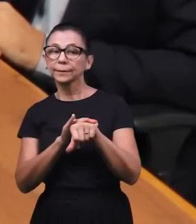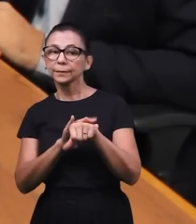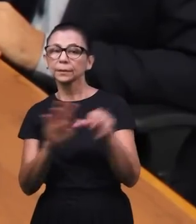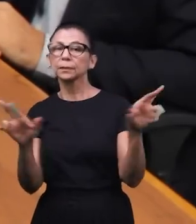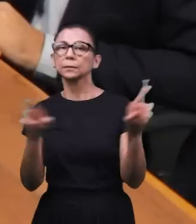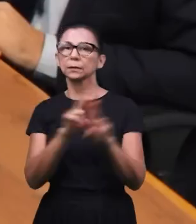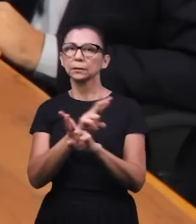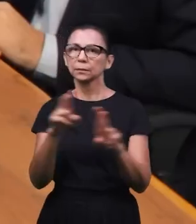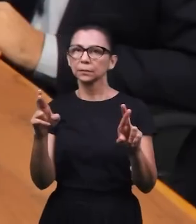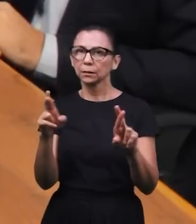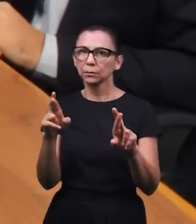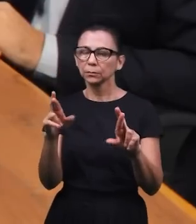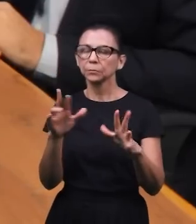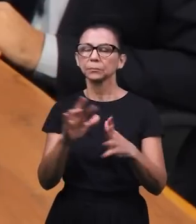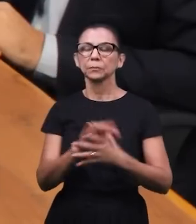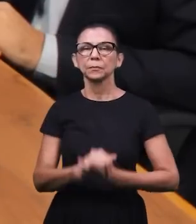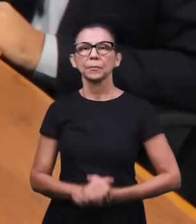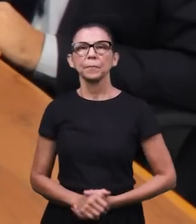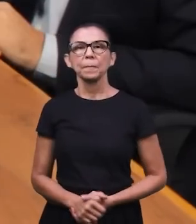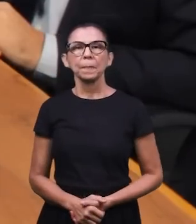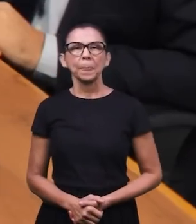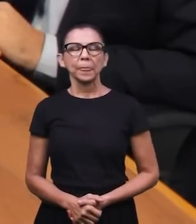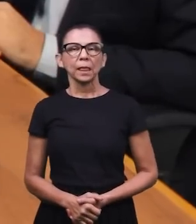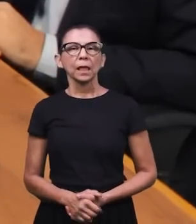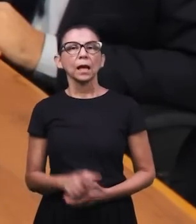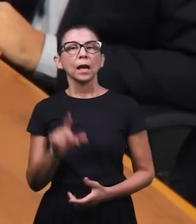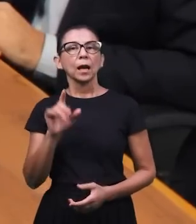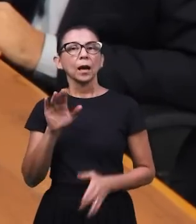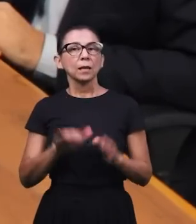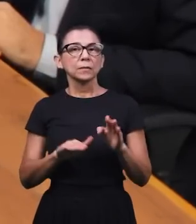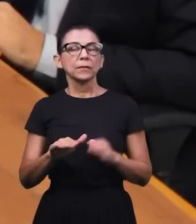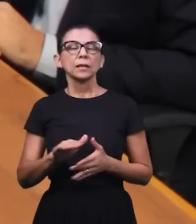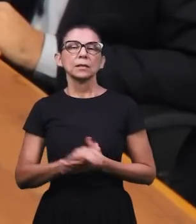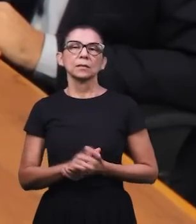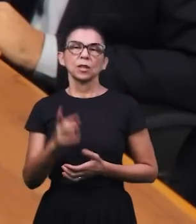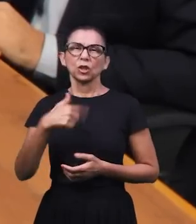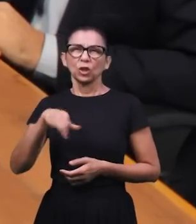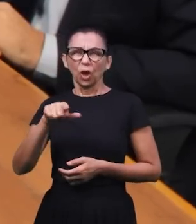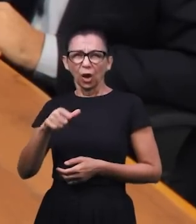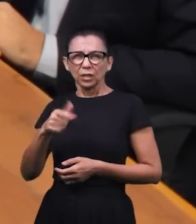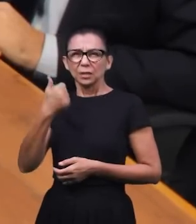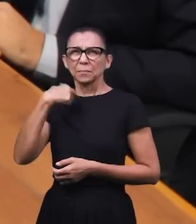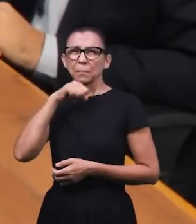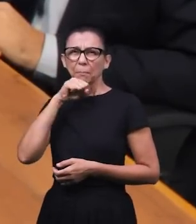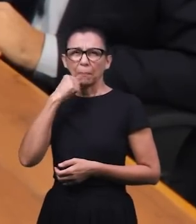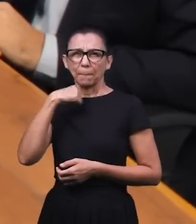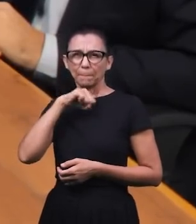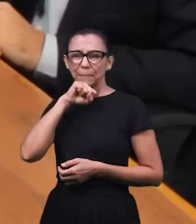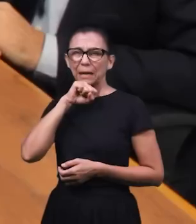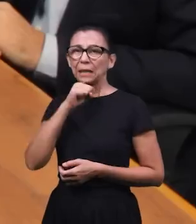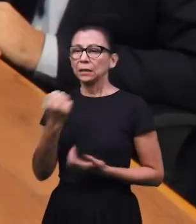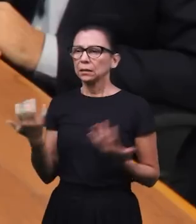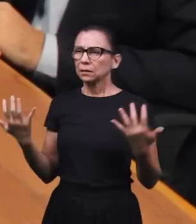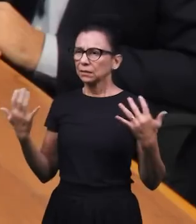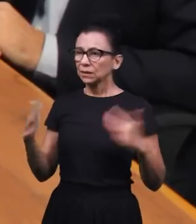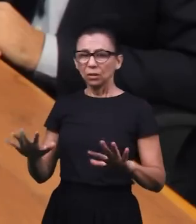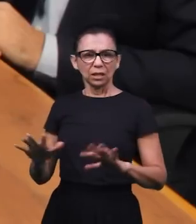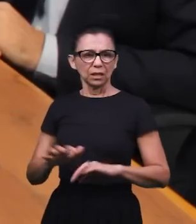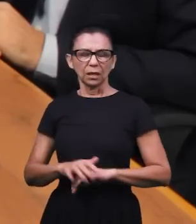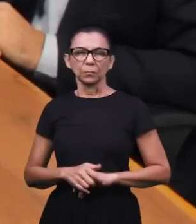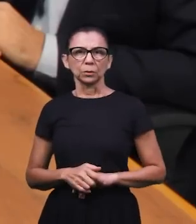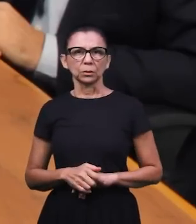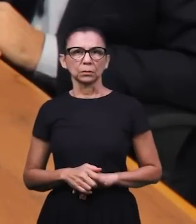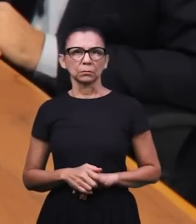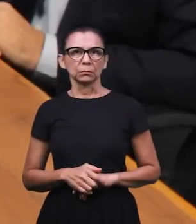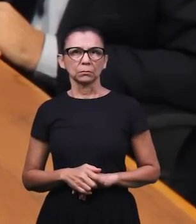Às vezes, nós, pais, não queremos ouvir o filho. Então, o diálogo é ouvir também, não é só falar, não. Então, às vezes, tem que perguntar, como é